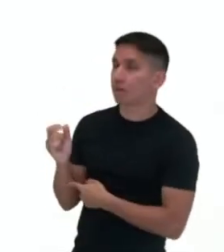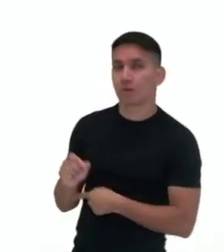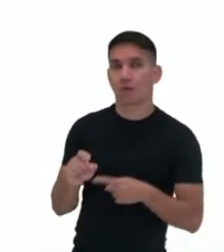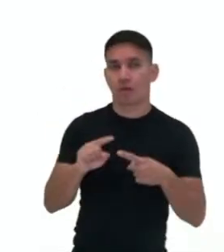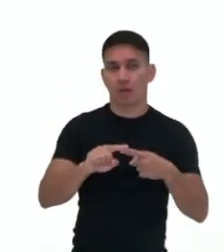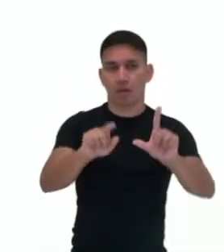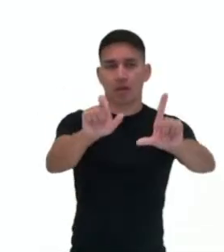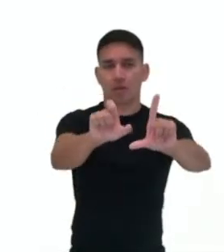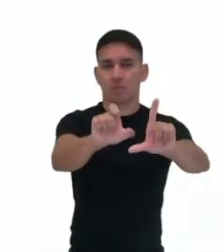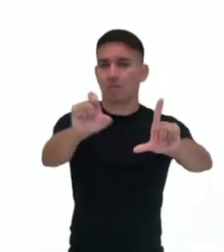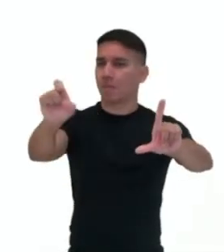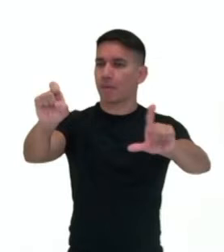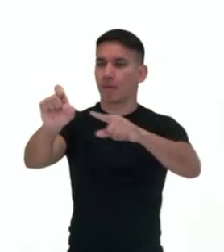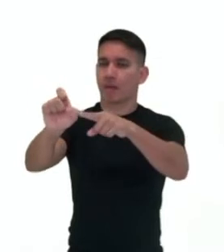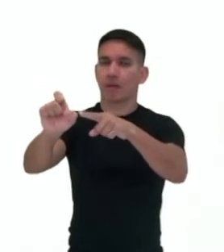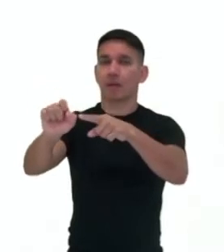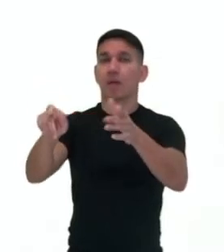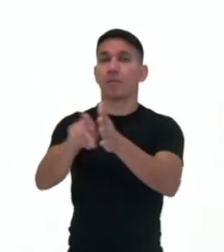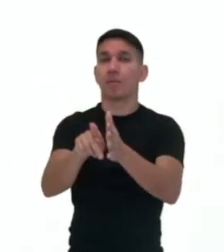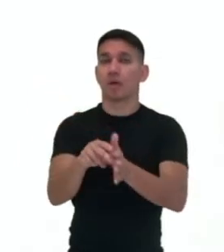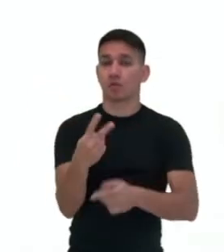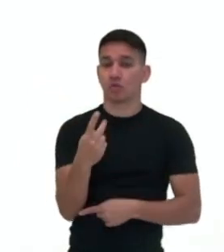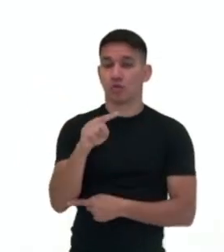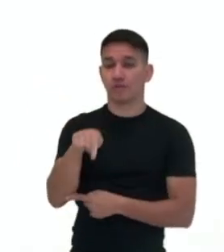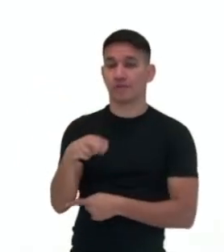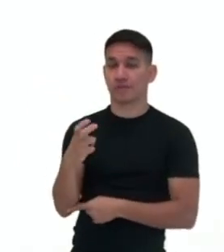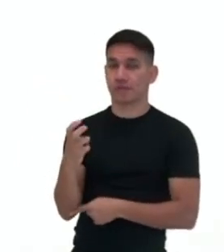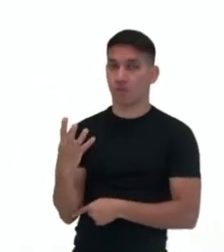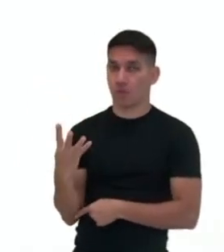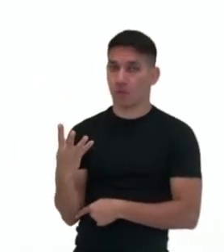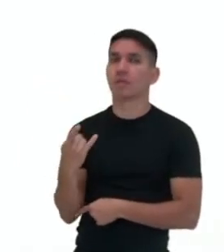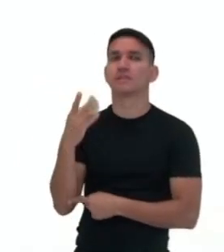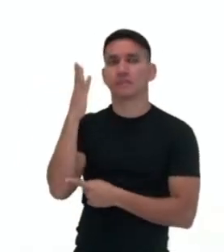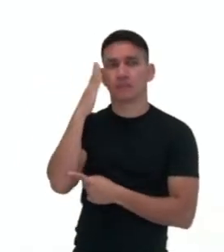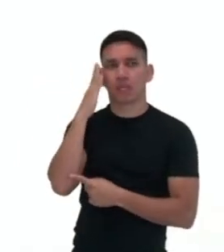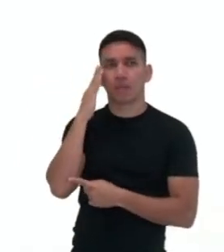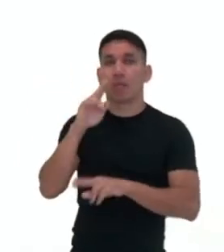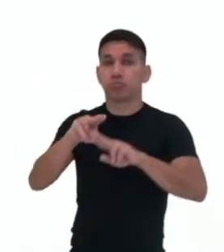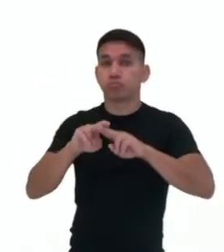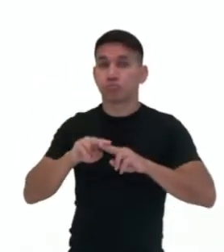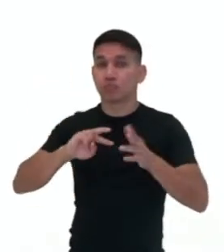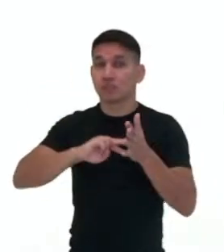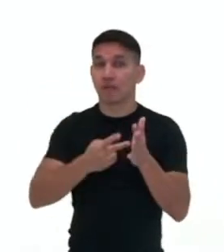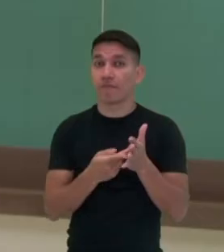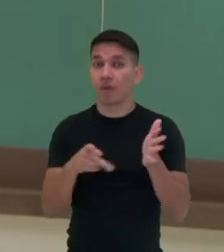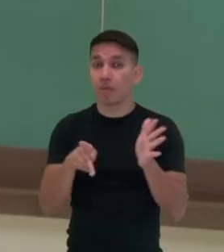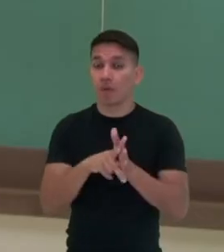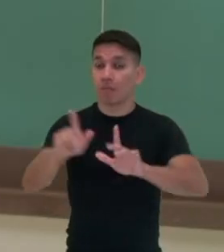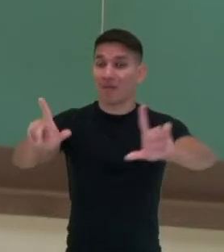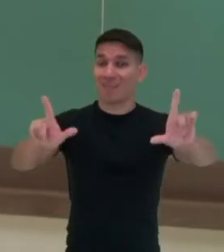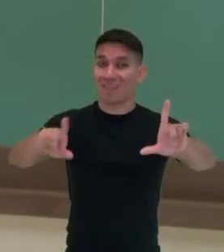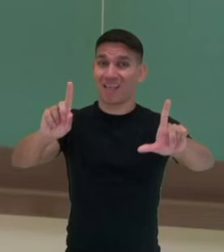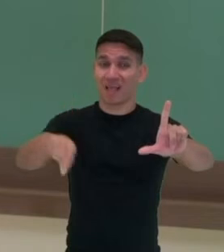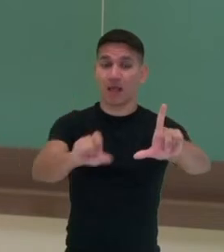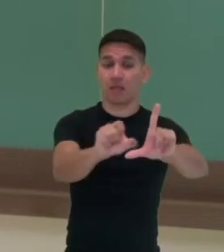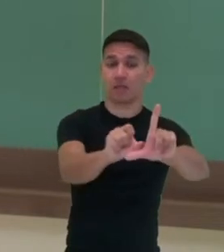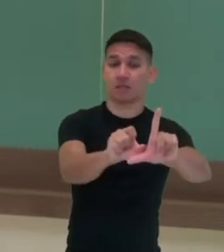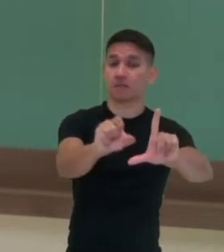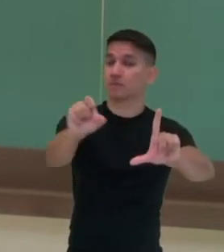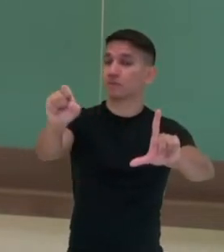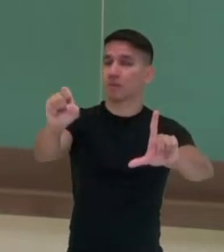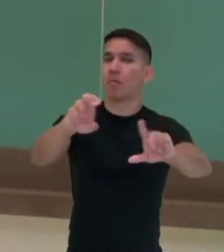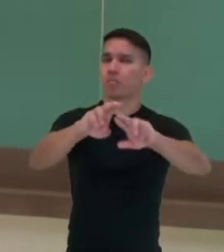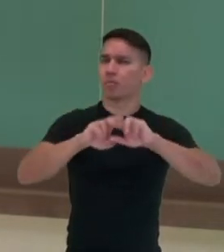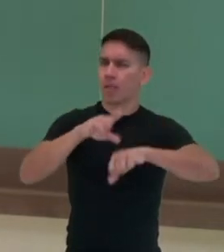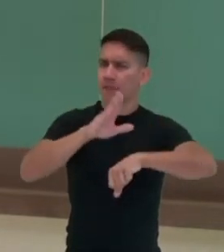é 2,54, né? Então, na TV, né, a polegada refere-se à diagonal do aparelho, só para você lembrar, tá bom? Então, a prof